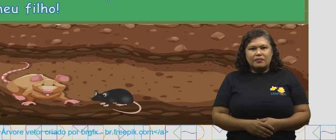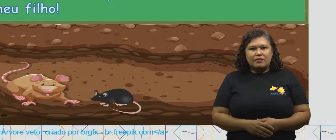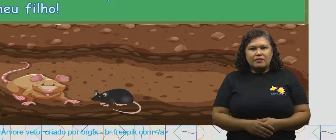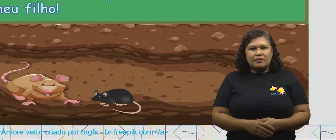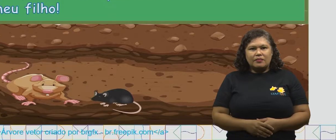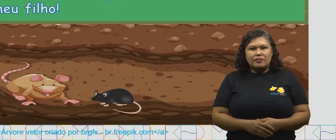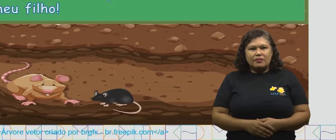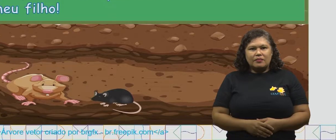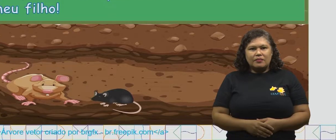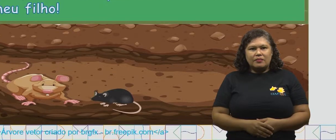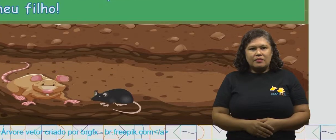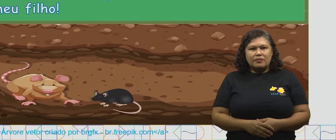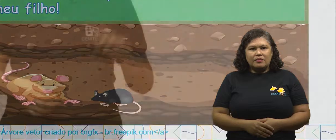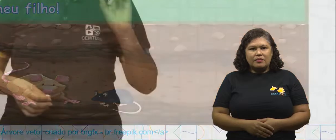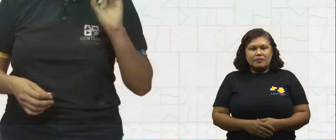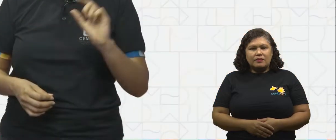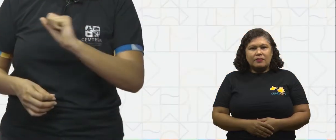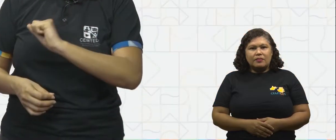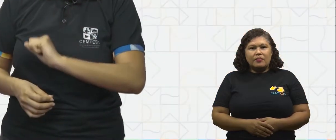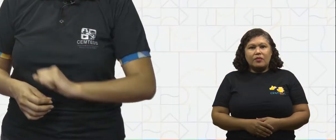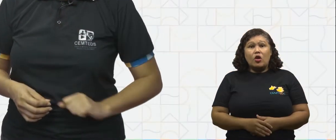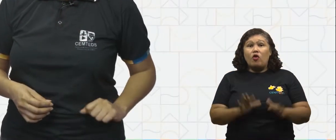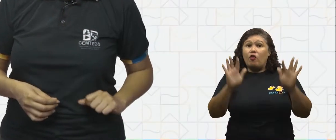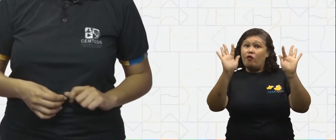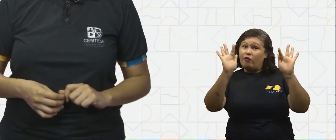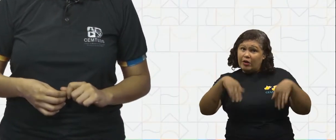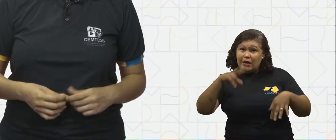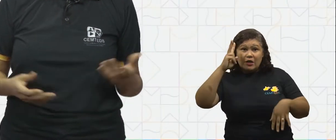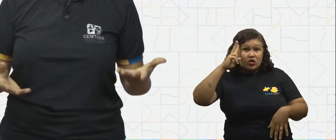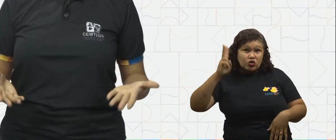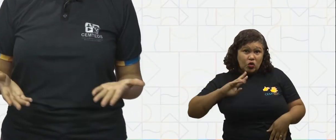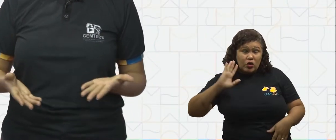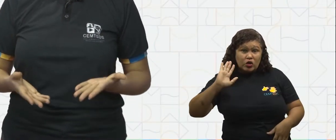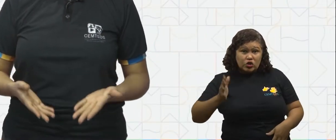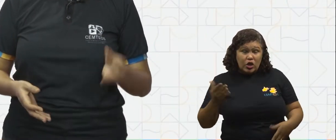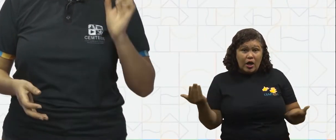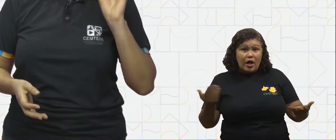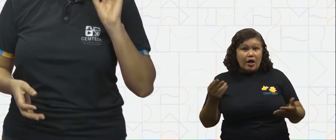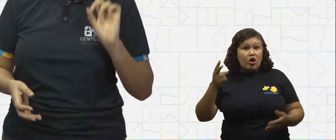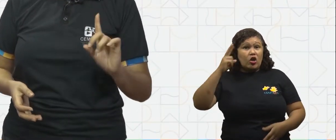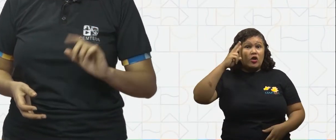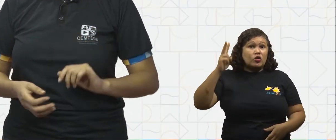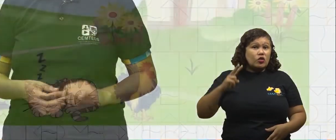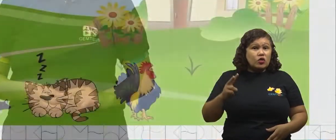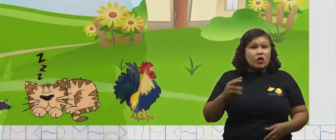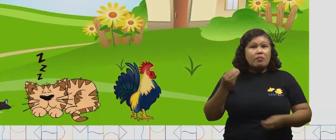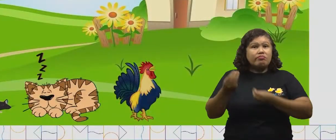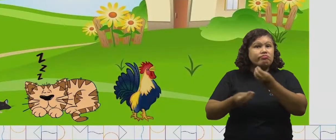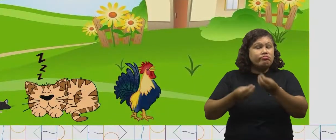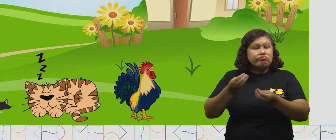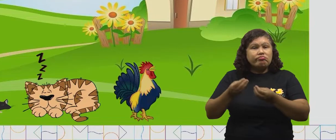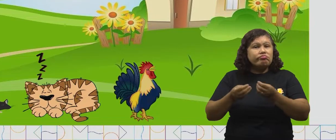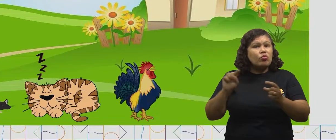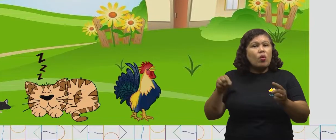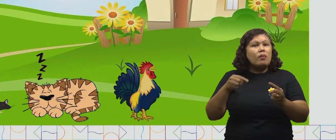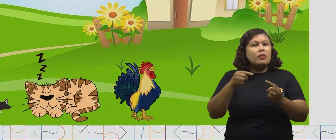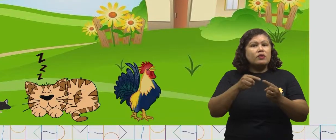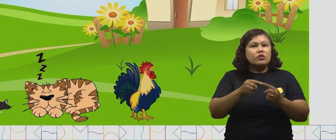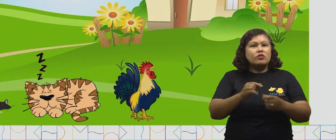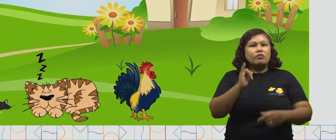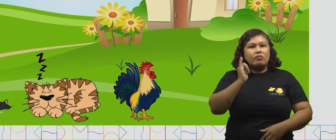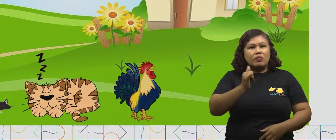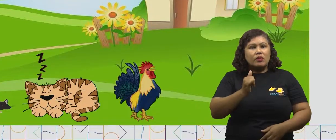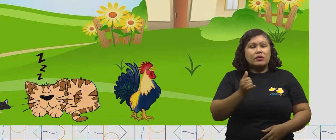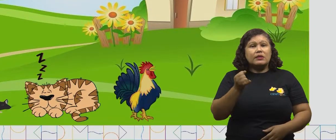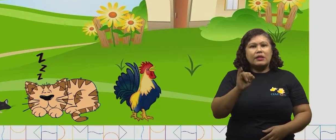travessão indicando o início da fala. Finalizamos a história. Relembre comigo a moral dela. A moral dessa fábula é: